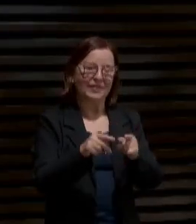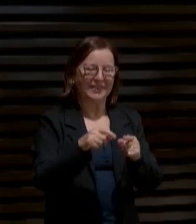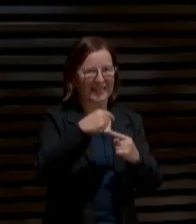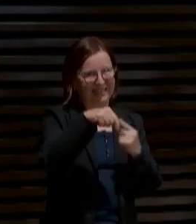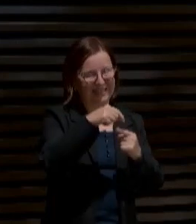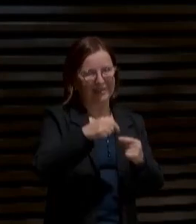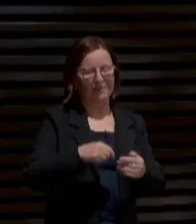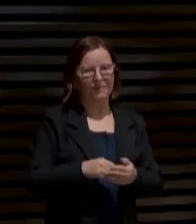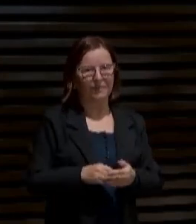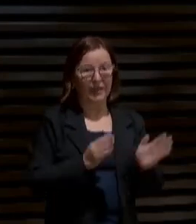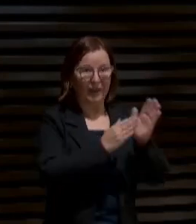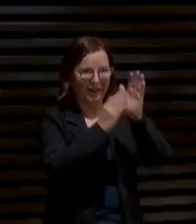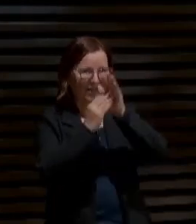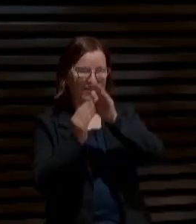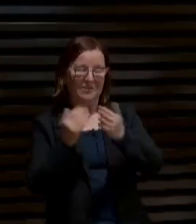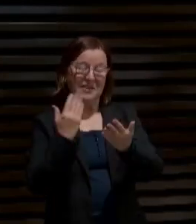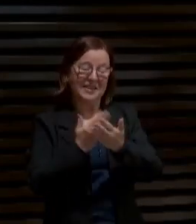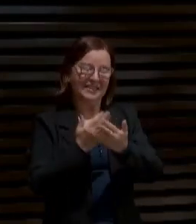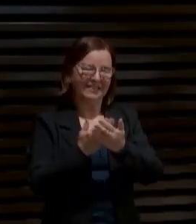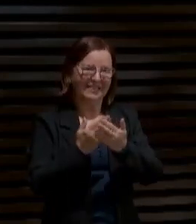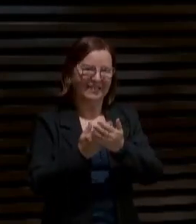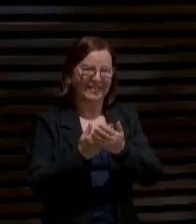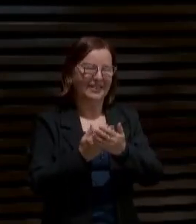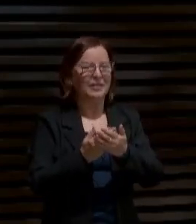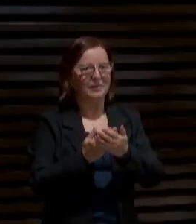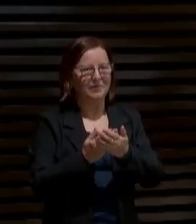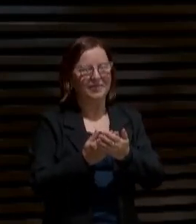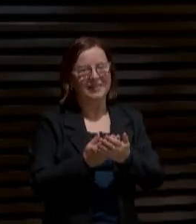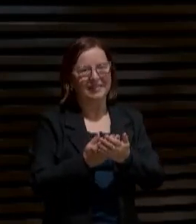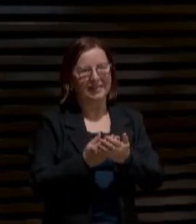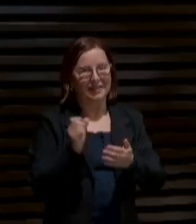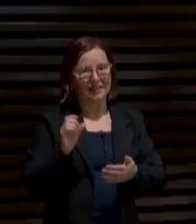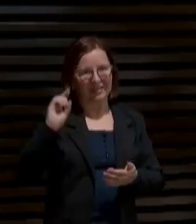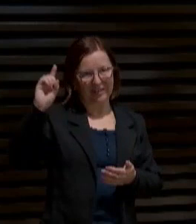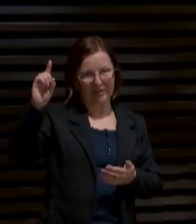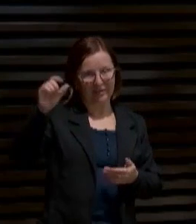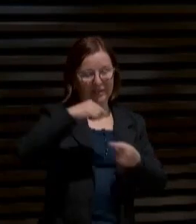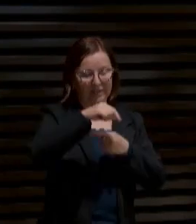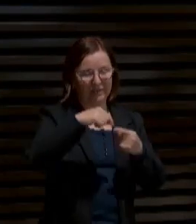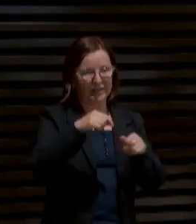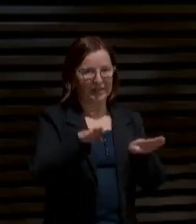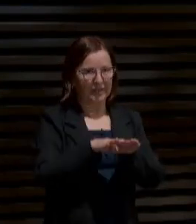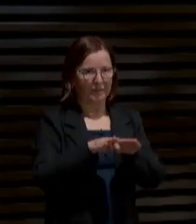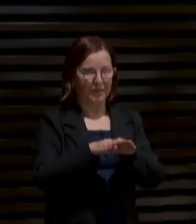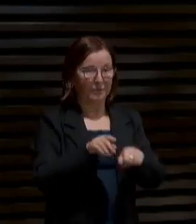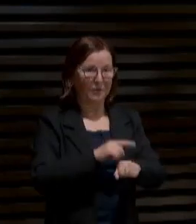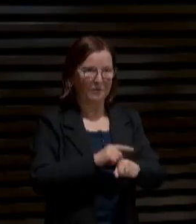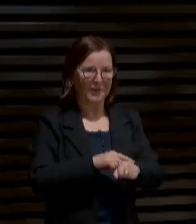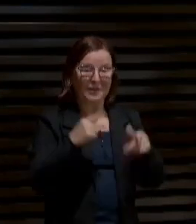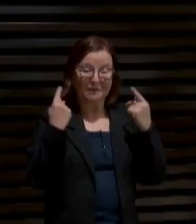estudamos e Compartilhamos a palavra a Santificação também ocorre quando pregamos a palavra